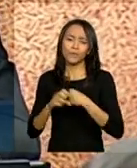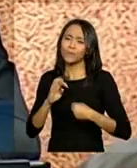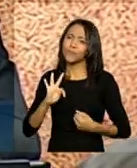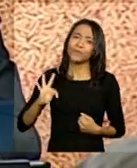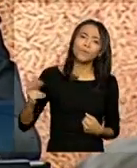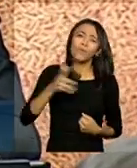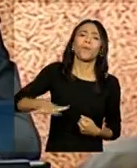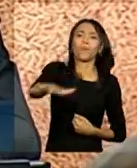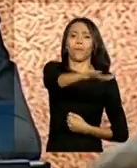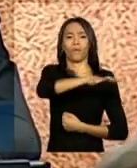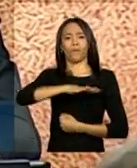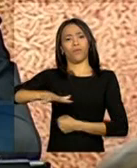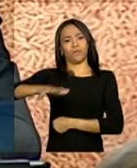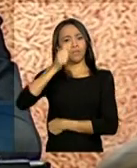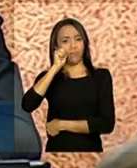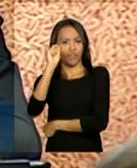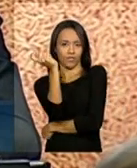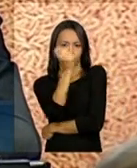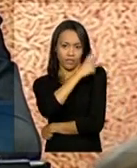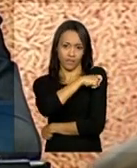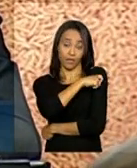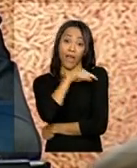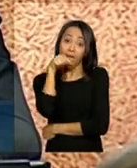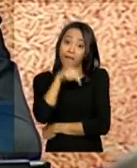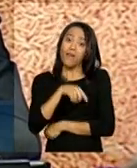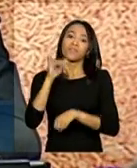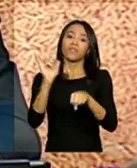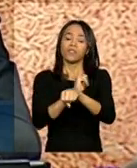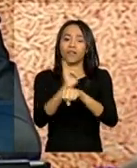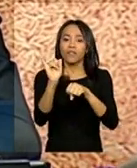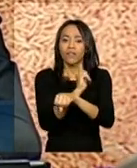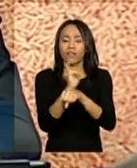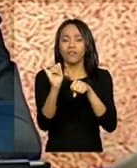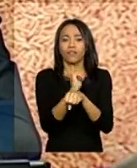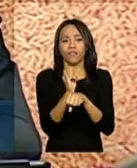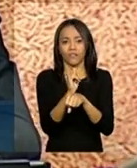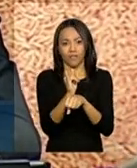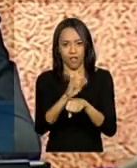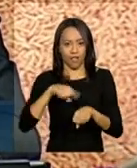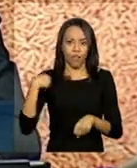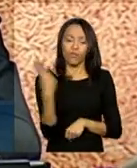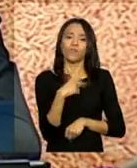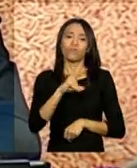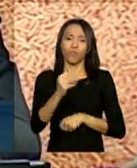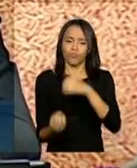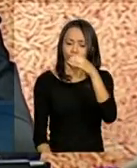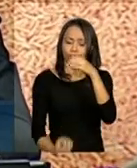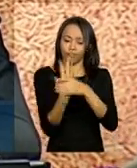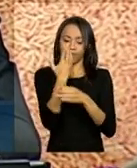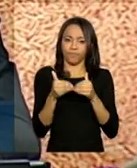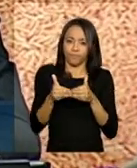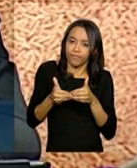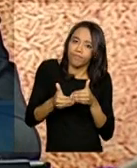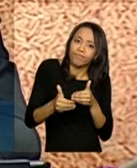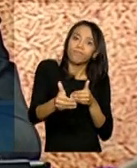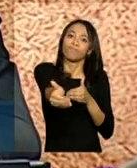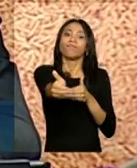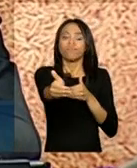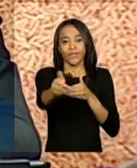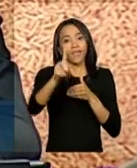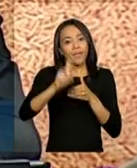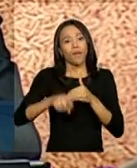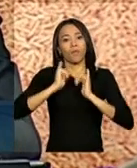vacinal e essa estratégia também nós estaremos eh implantando agora no Programa Nacional de